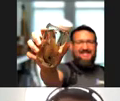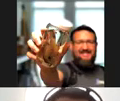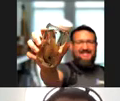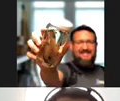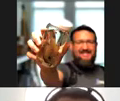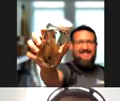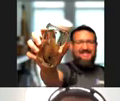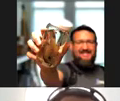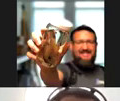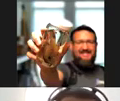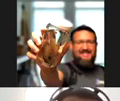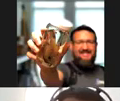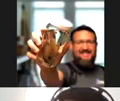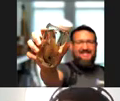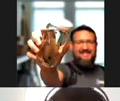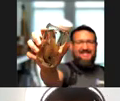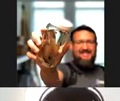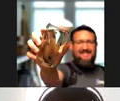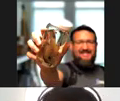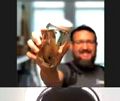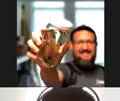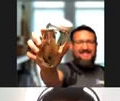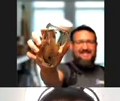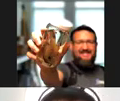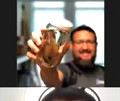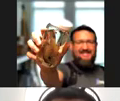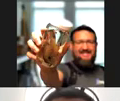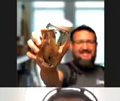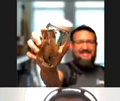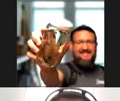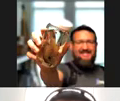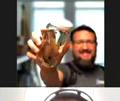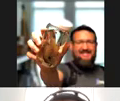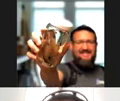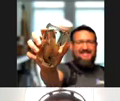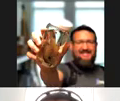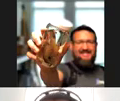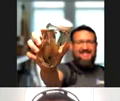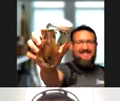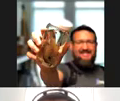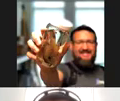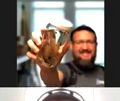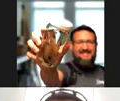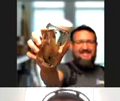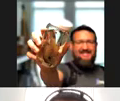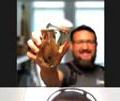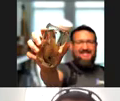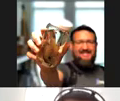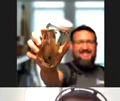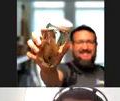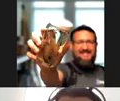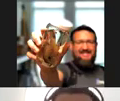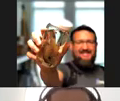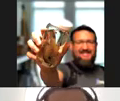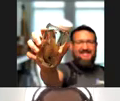essa resposta vai ser muito aplicável, muito real. Mas isso não quer dizer que ela é ruim, tá, gente? A gente sempre vai estar fazendo simplificações, a gente sempre vai estar